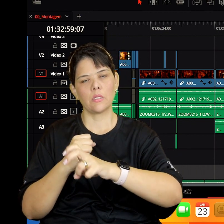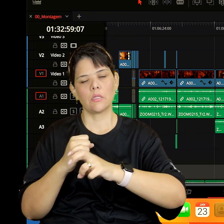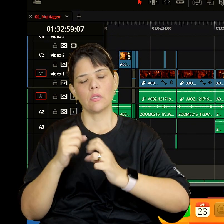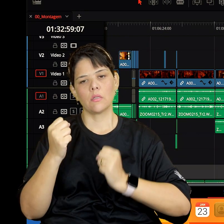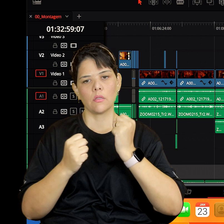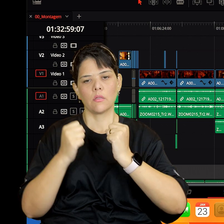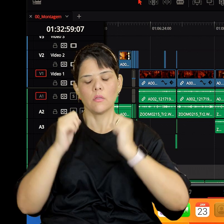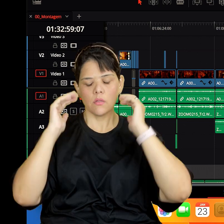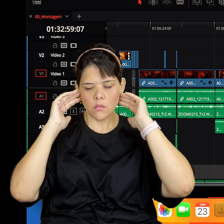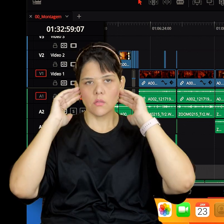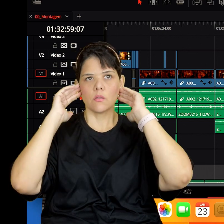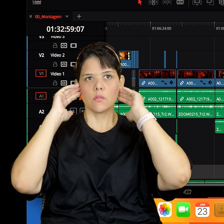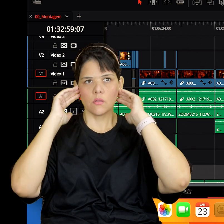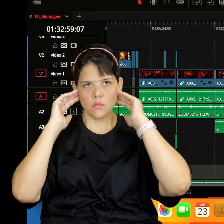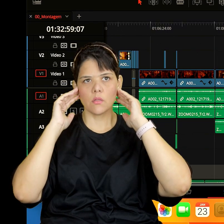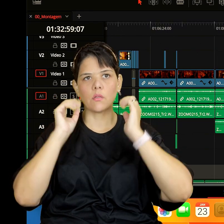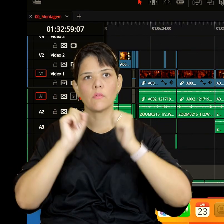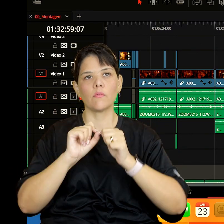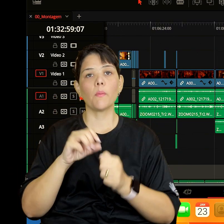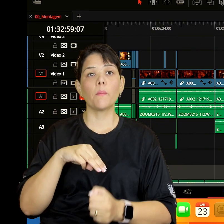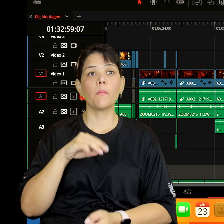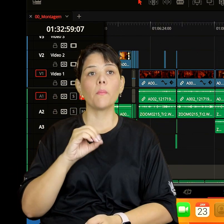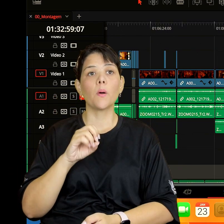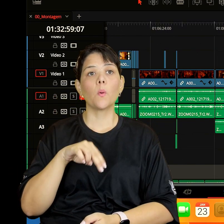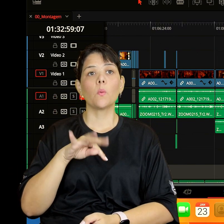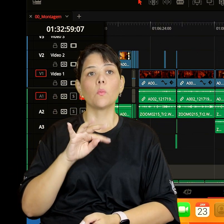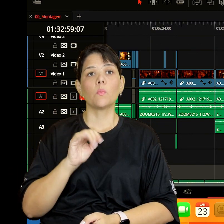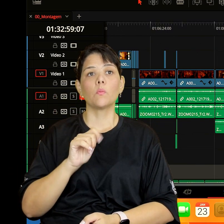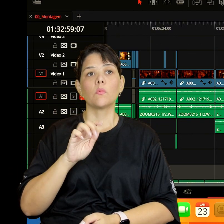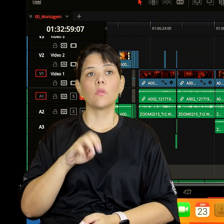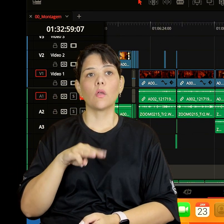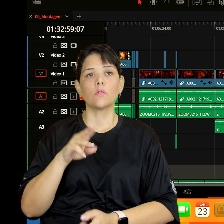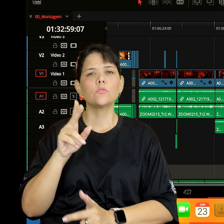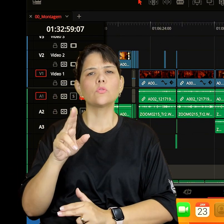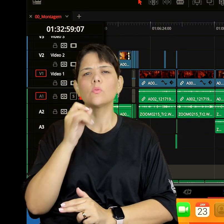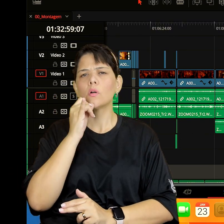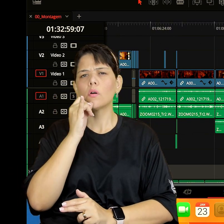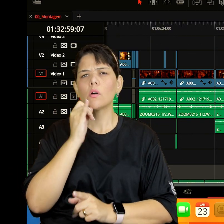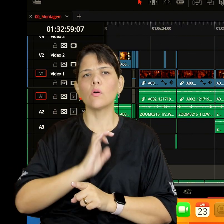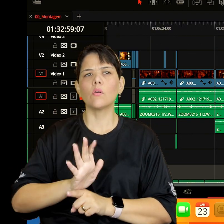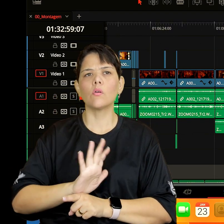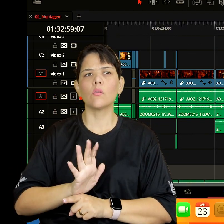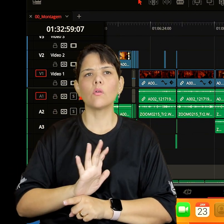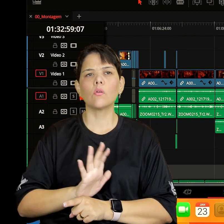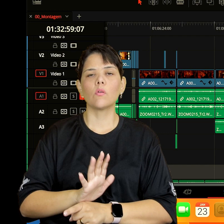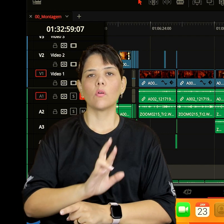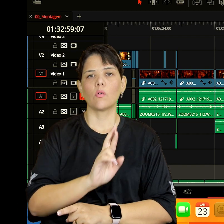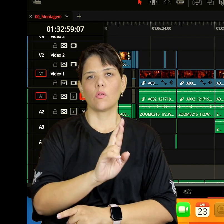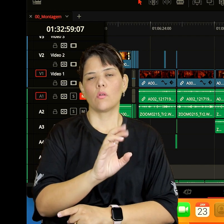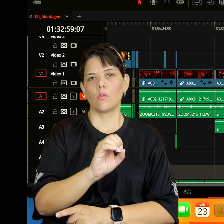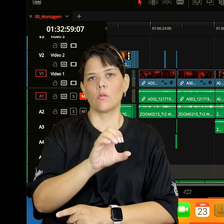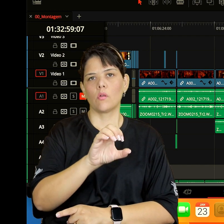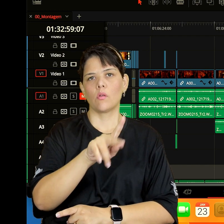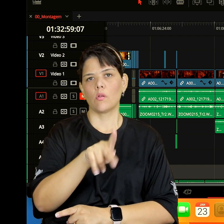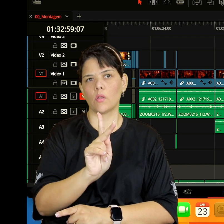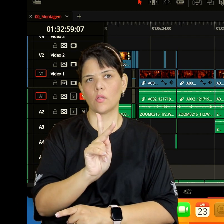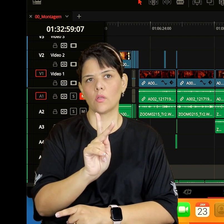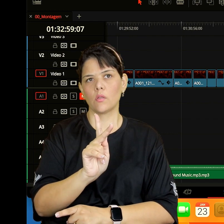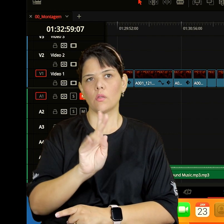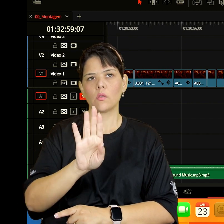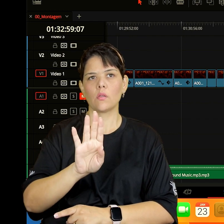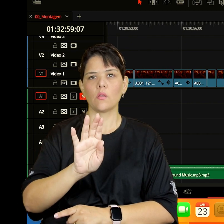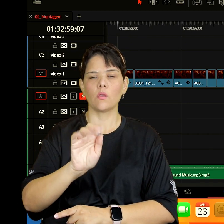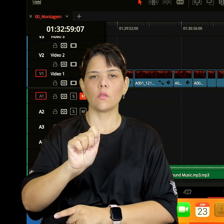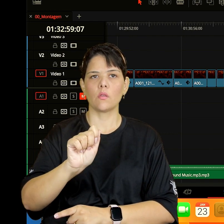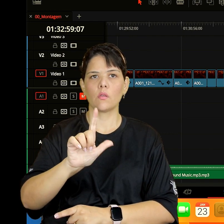Isso é uma montagem. Ele serve muito para passagem de tempo, para ser inspirador, para mostrar que o personagem passou por muita coisa. Esse aqui é